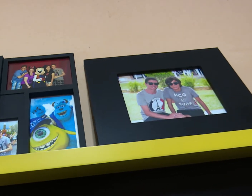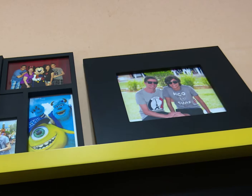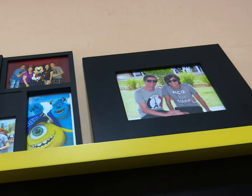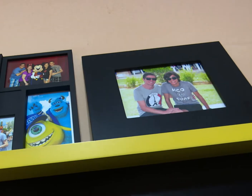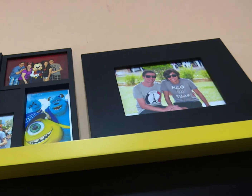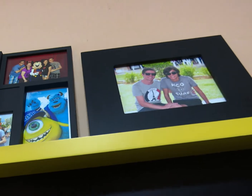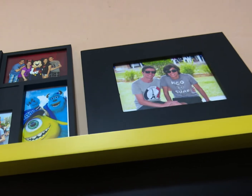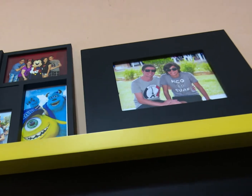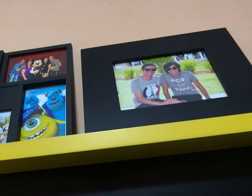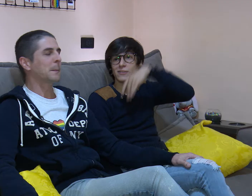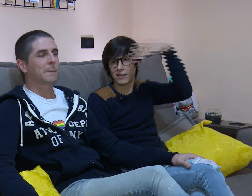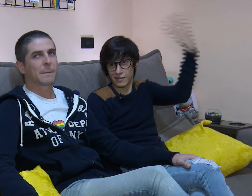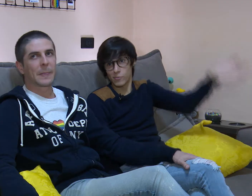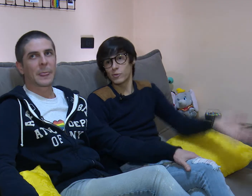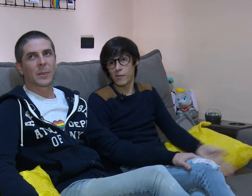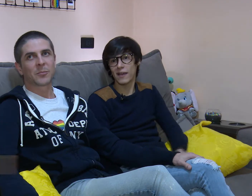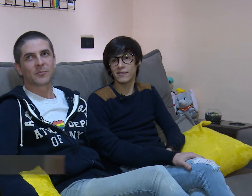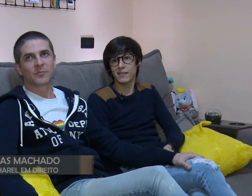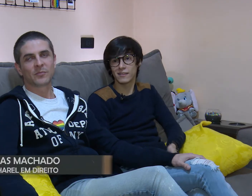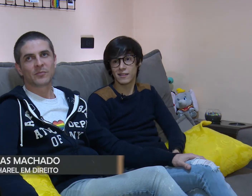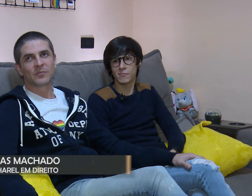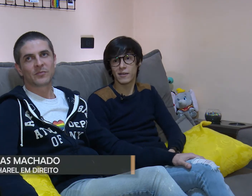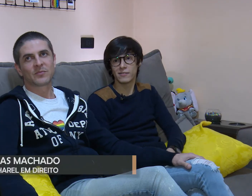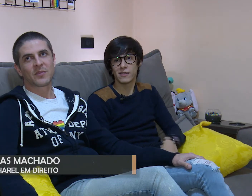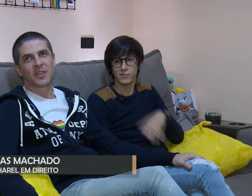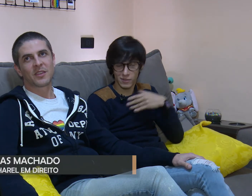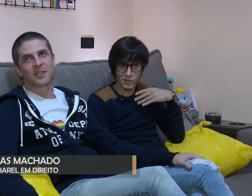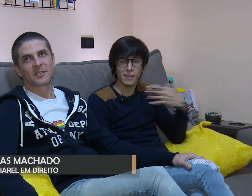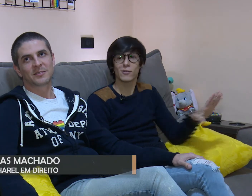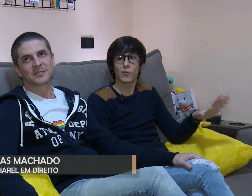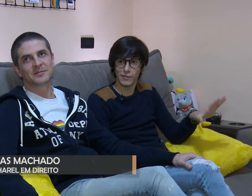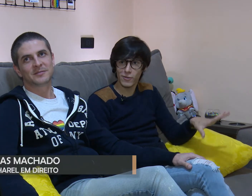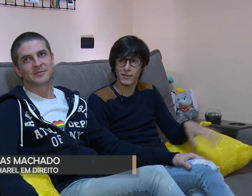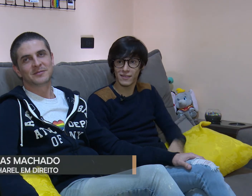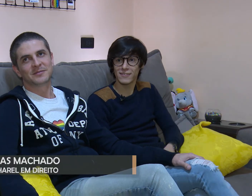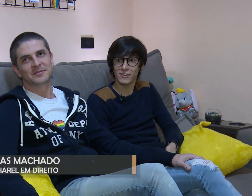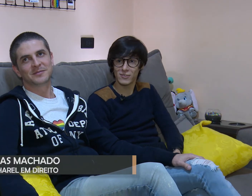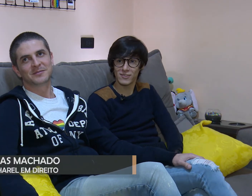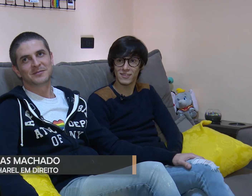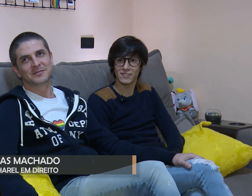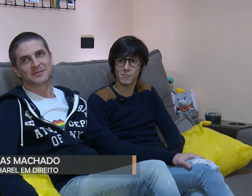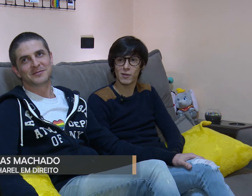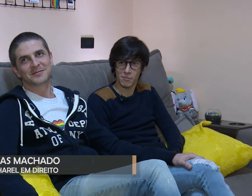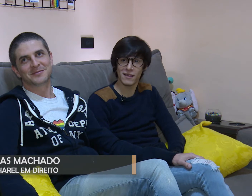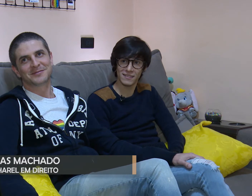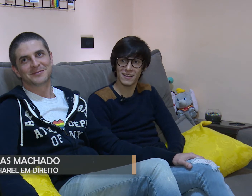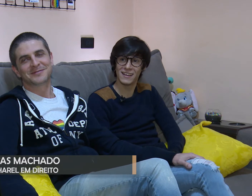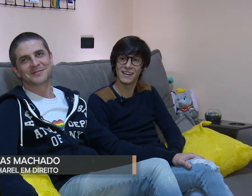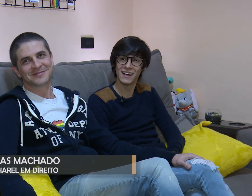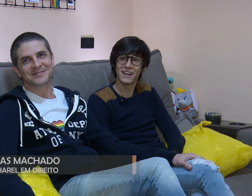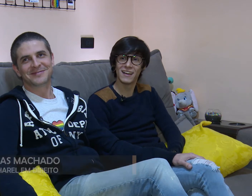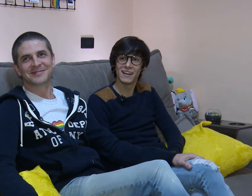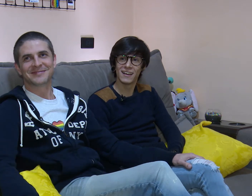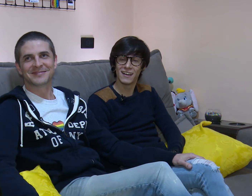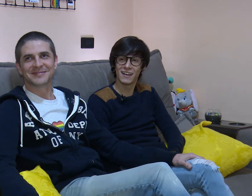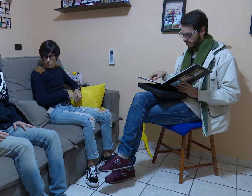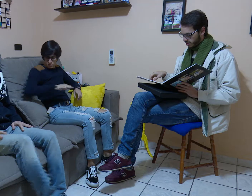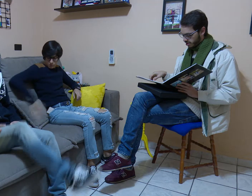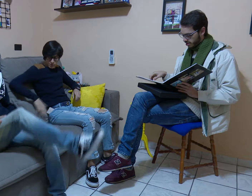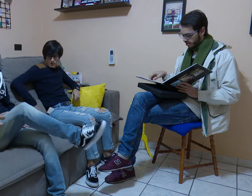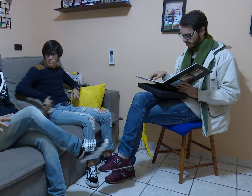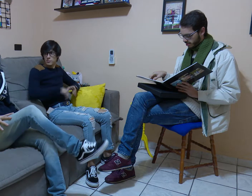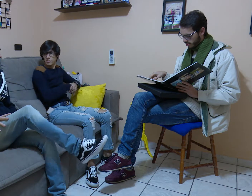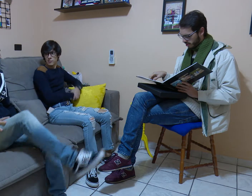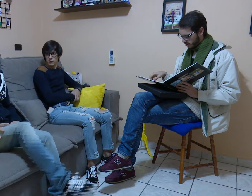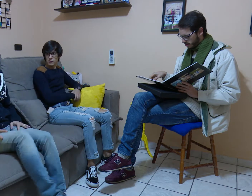sabendo da possibilidade, aí já cresceu muito mais ainda, né? Mas a gente já conheceu com a intenção de namorar pra casar. O Júnior